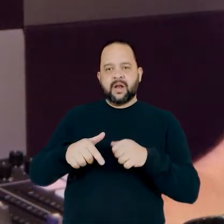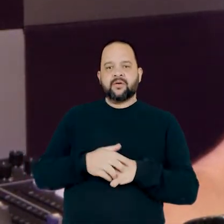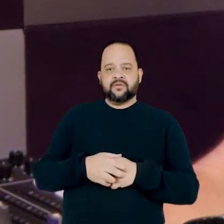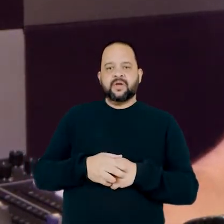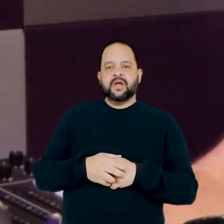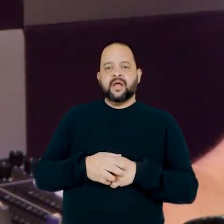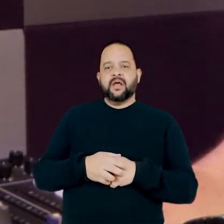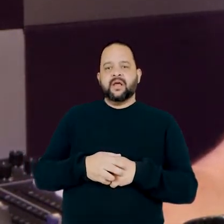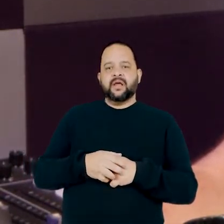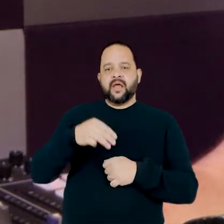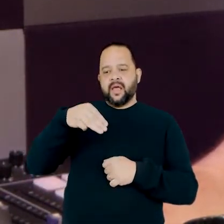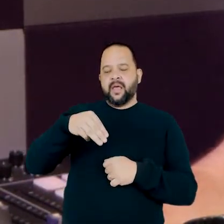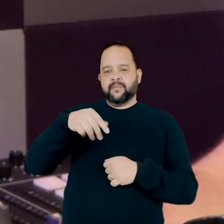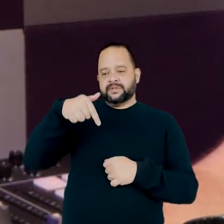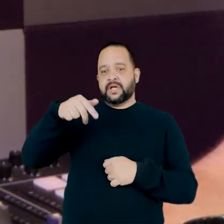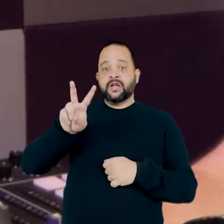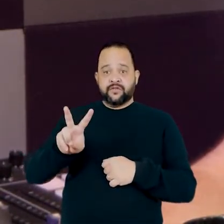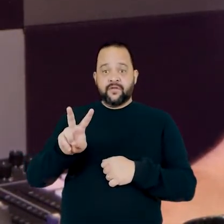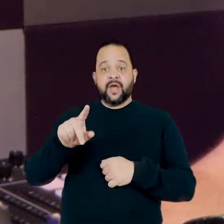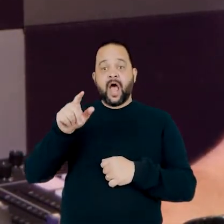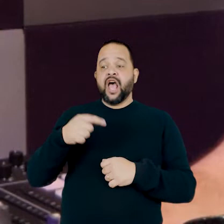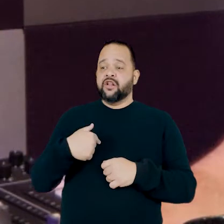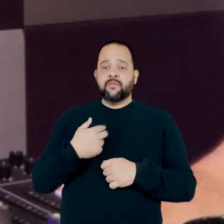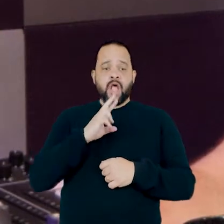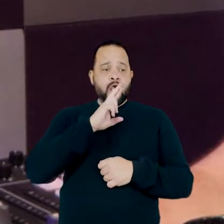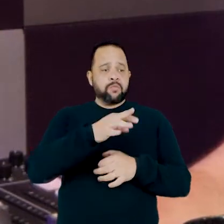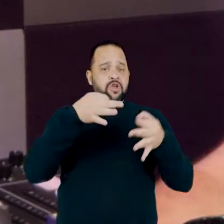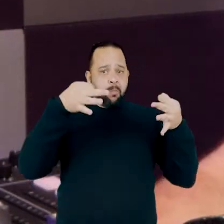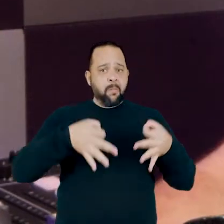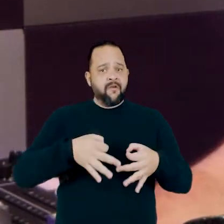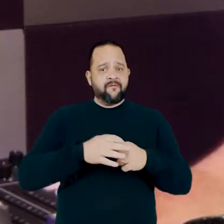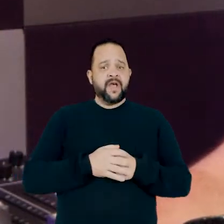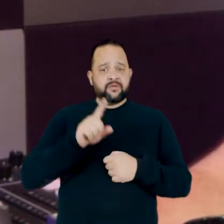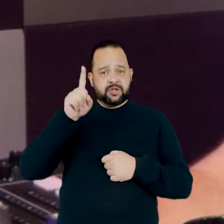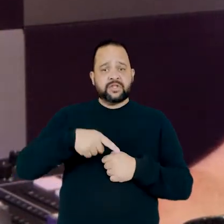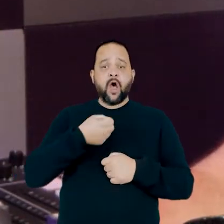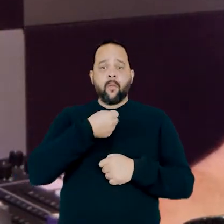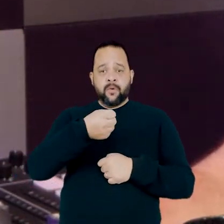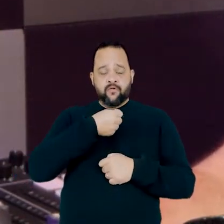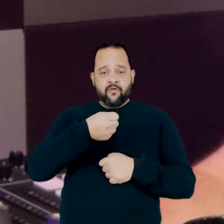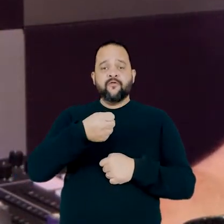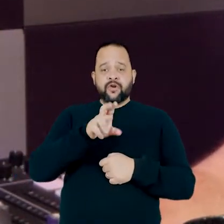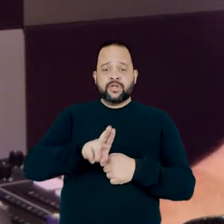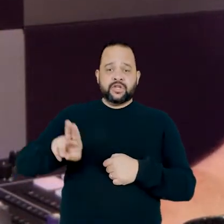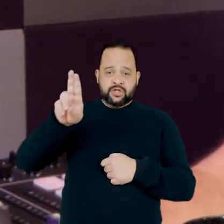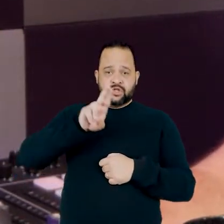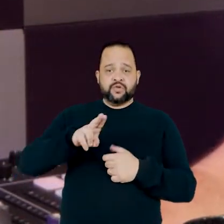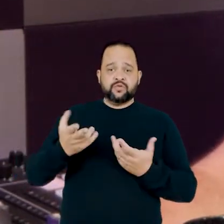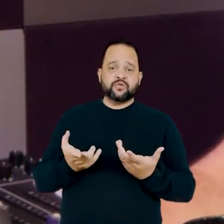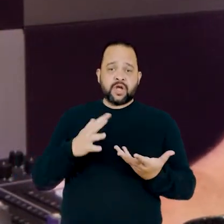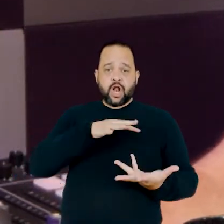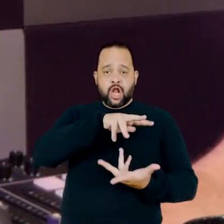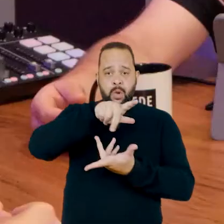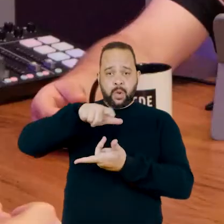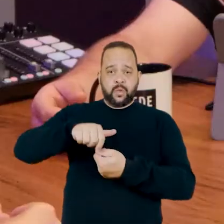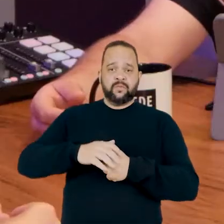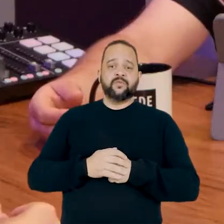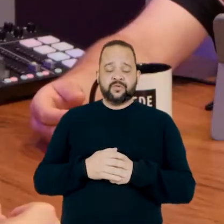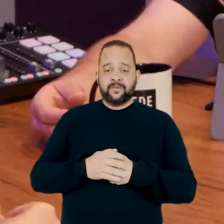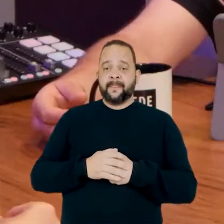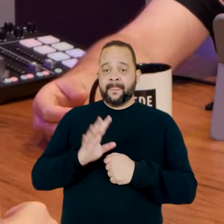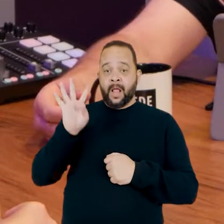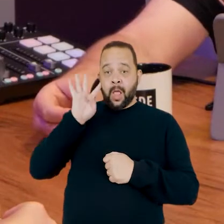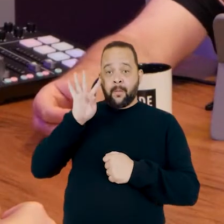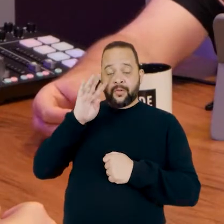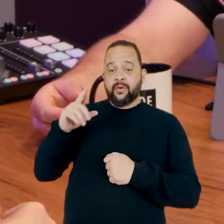porque esse é um microfone global de produção original. Do Spotify, né? Então, é muito